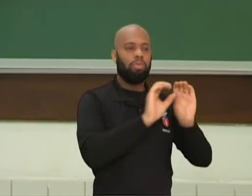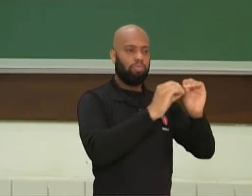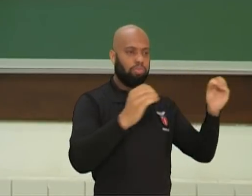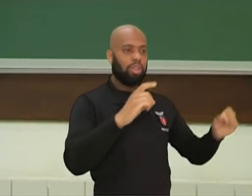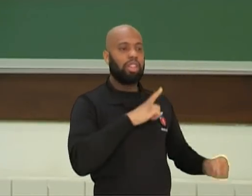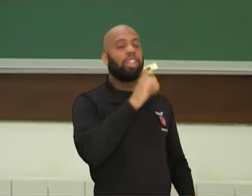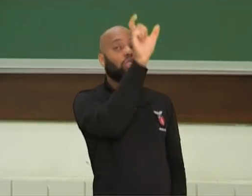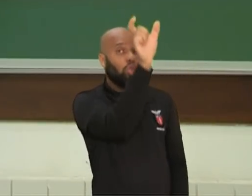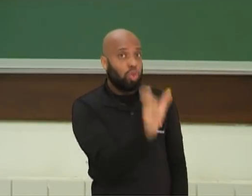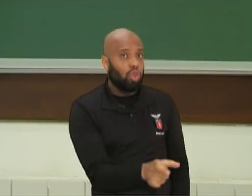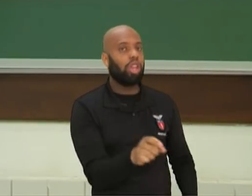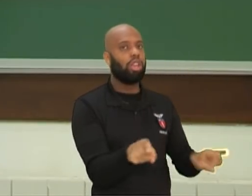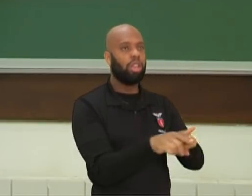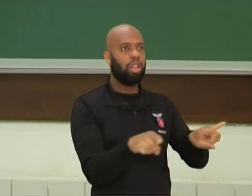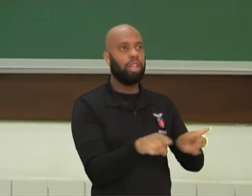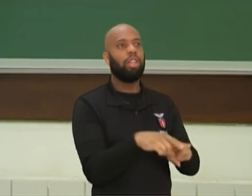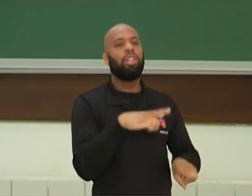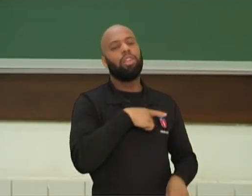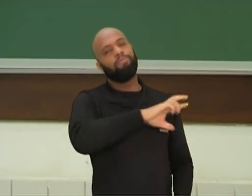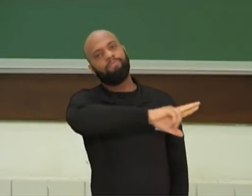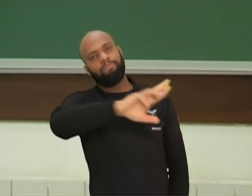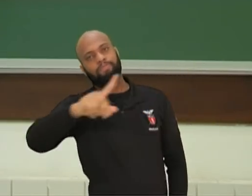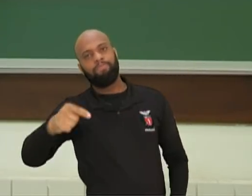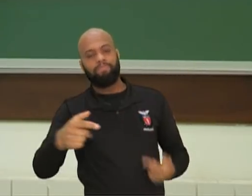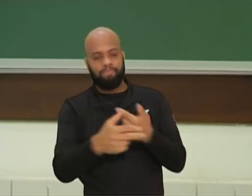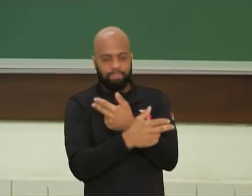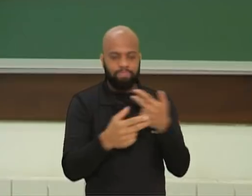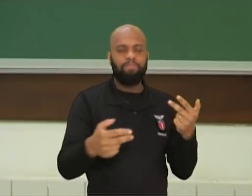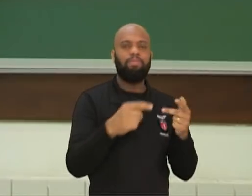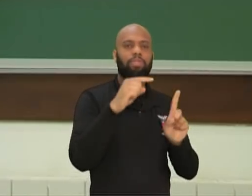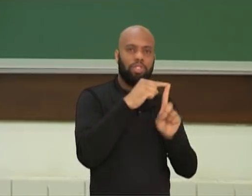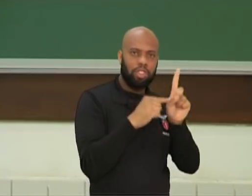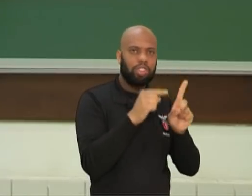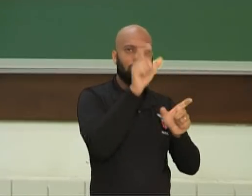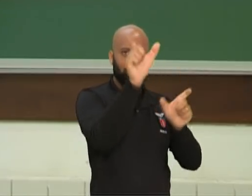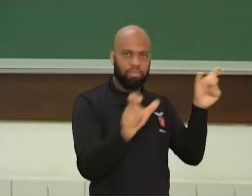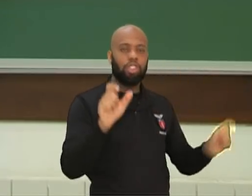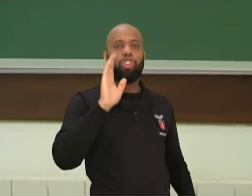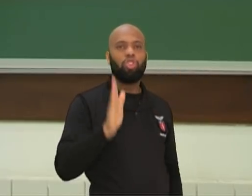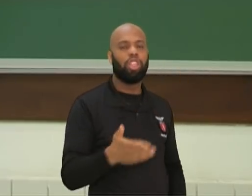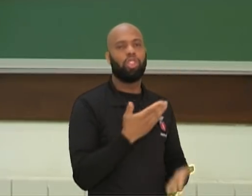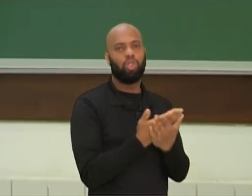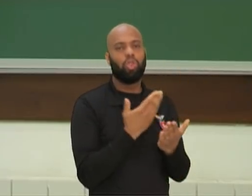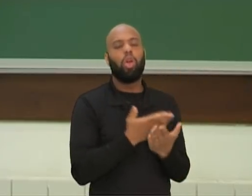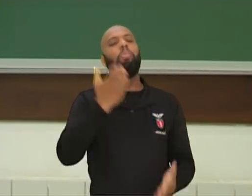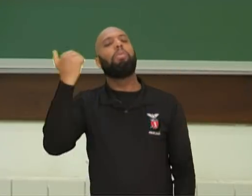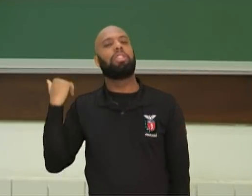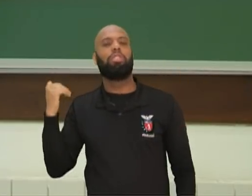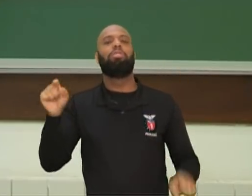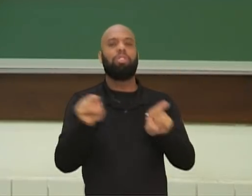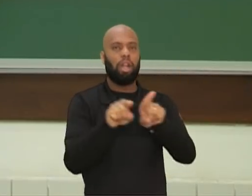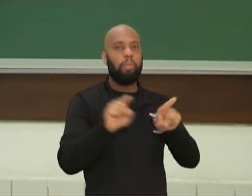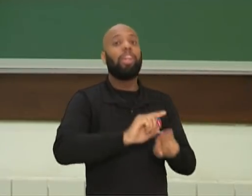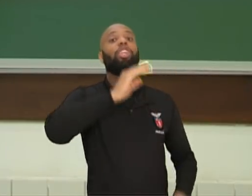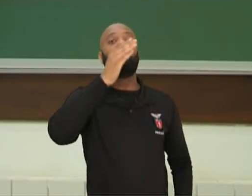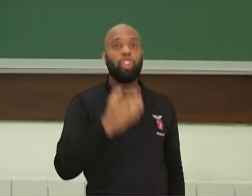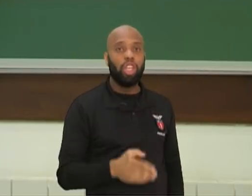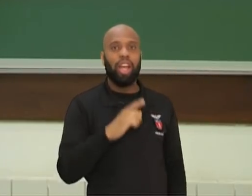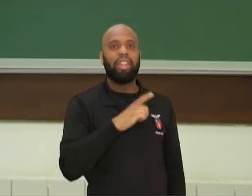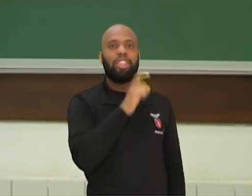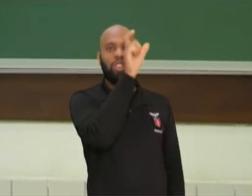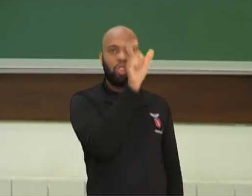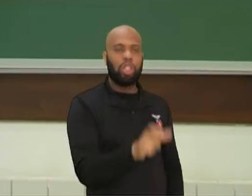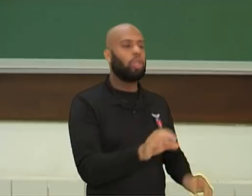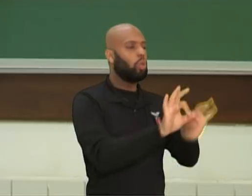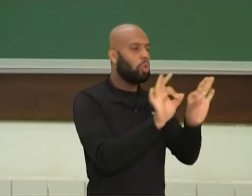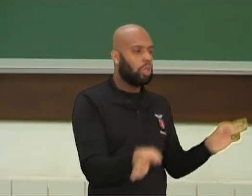ter o sujeito, e aí vai ter vários tipos de sujeitos, como nós já vimos nas aulas anteriores, né? Sujeito composto,